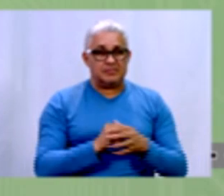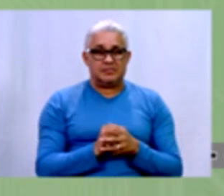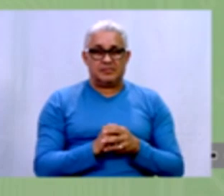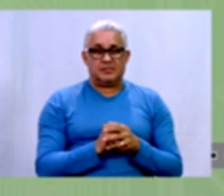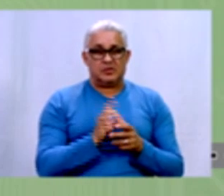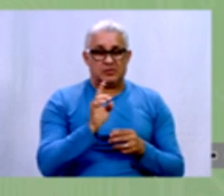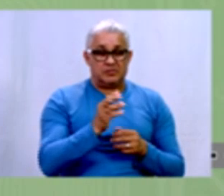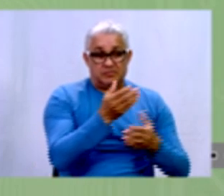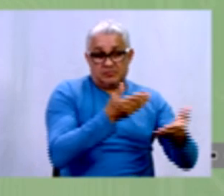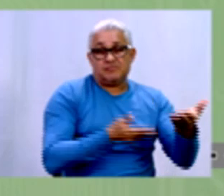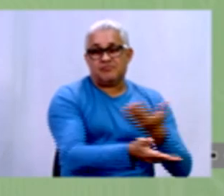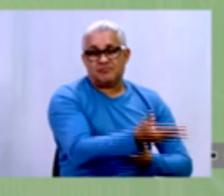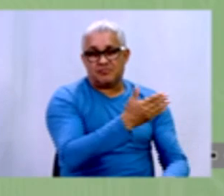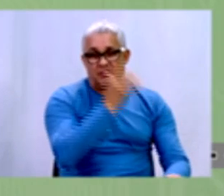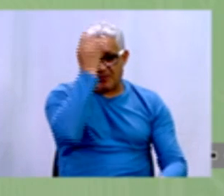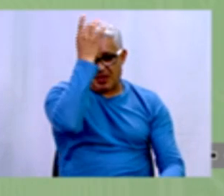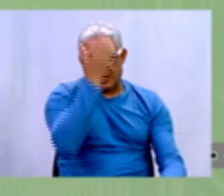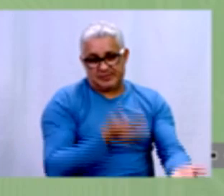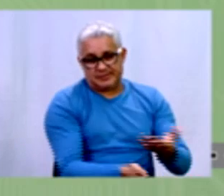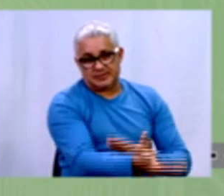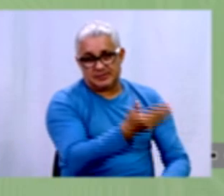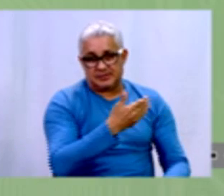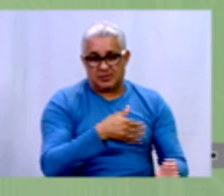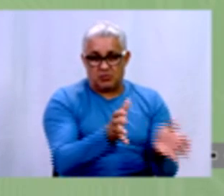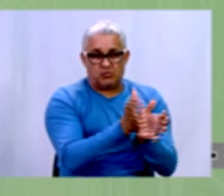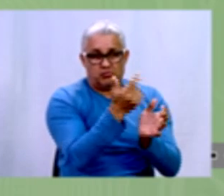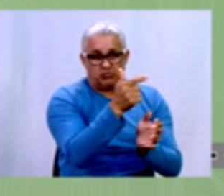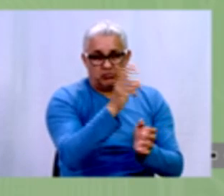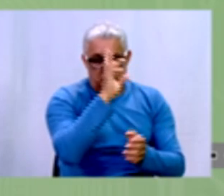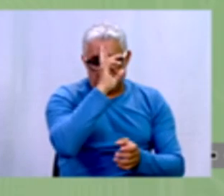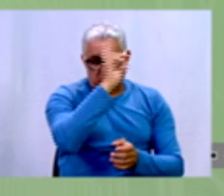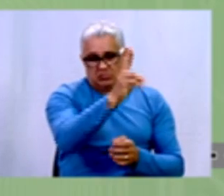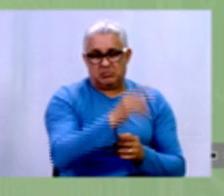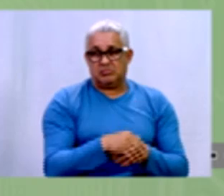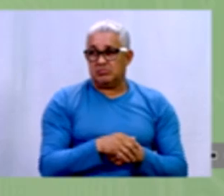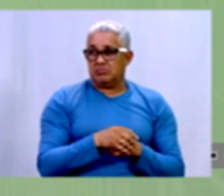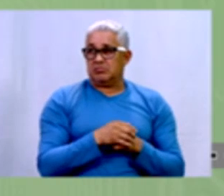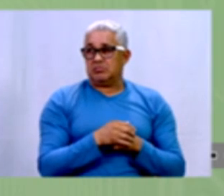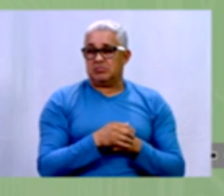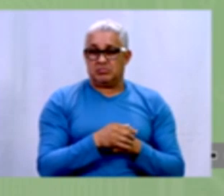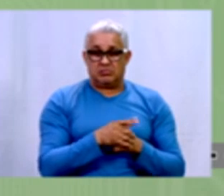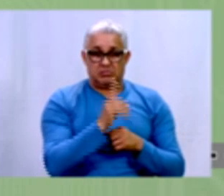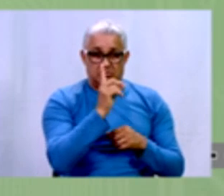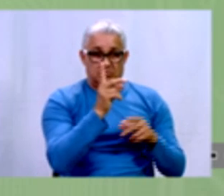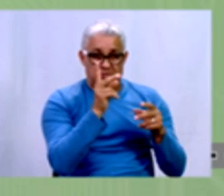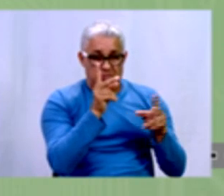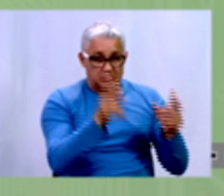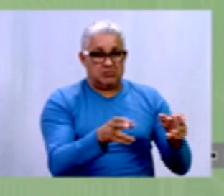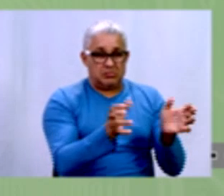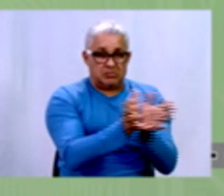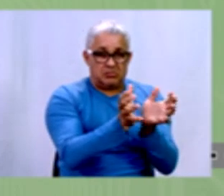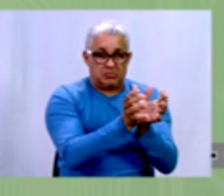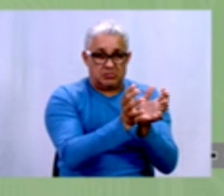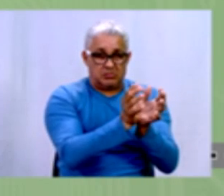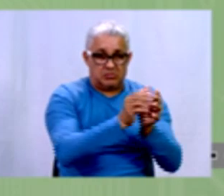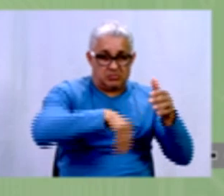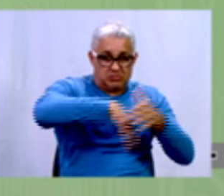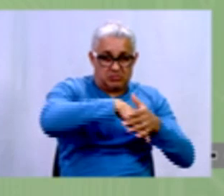é um facilitador. O time não tem chefe. Tá? É como se fosse uma equipe de futebol, um time de